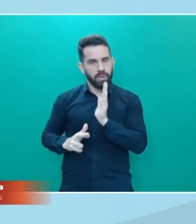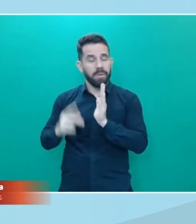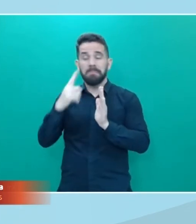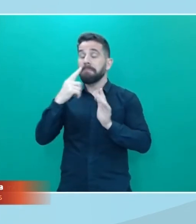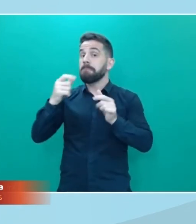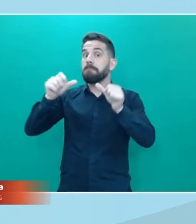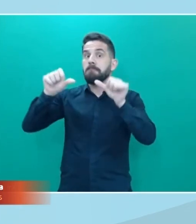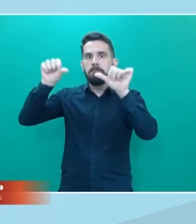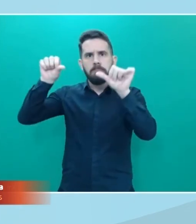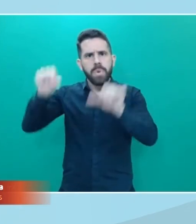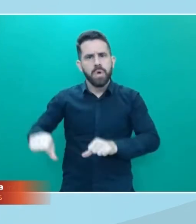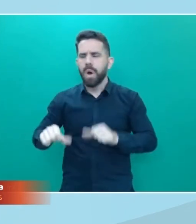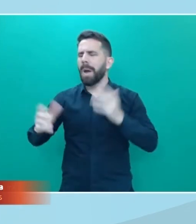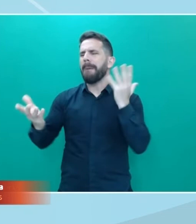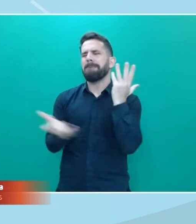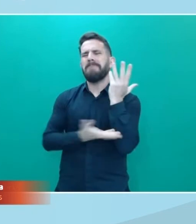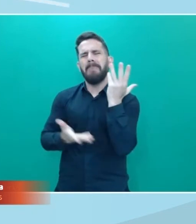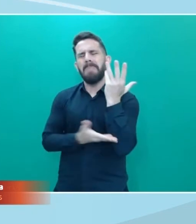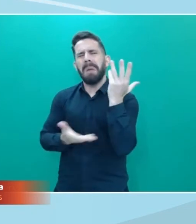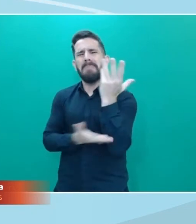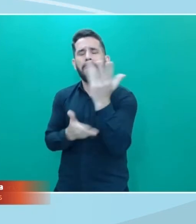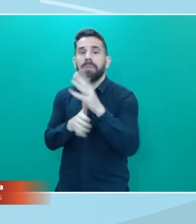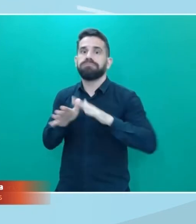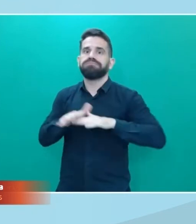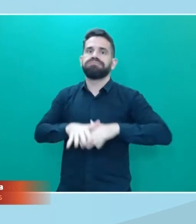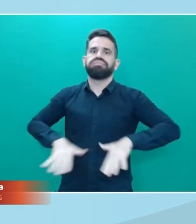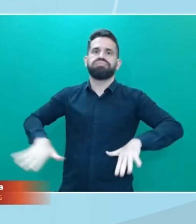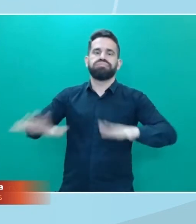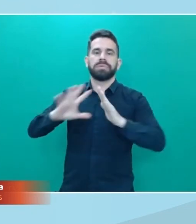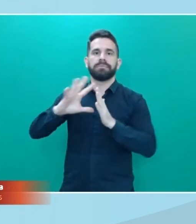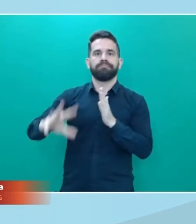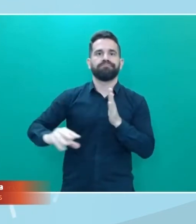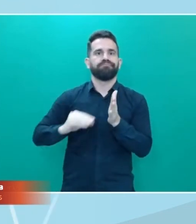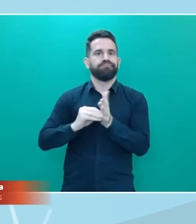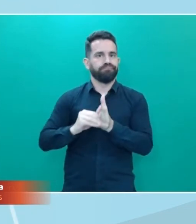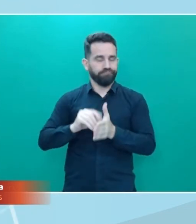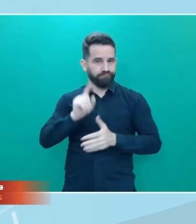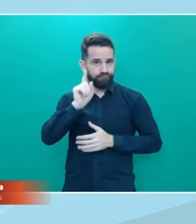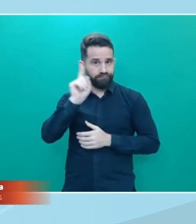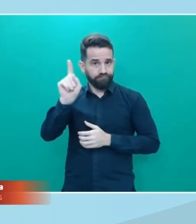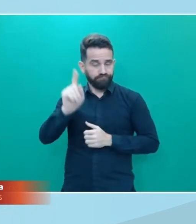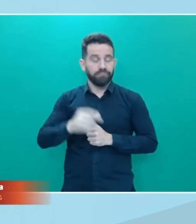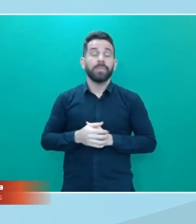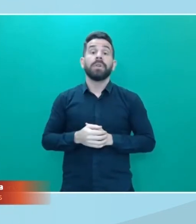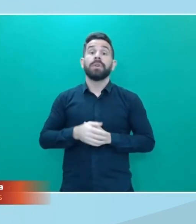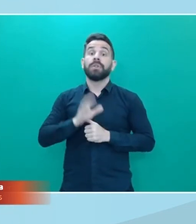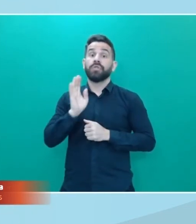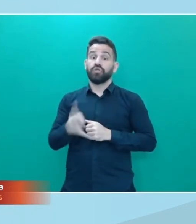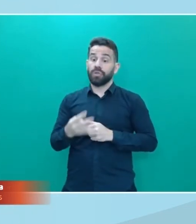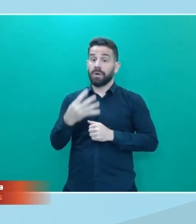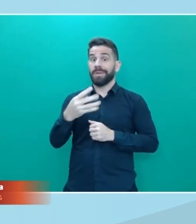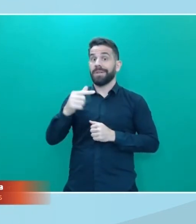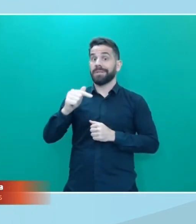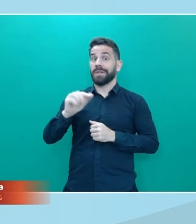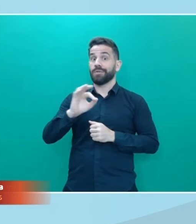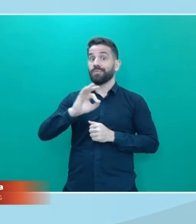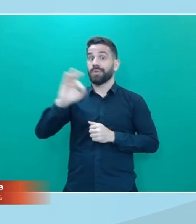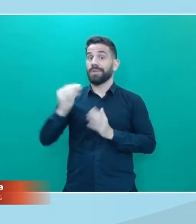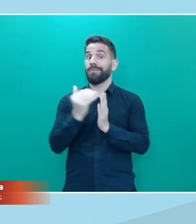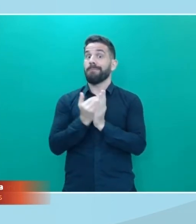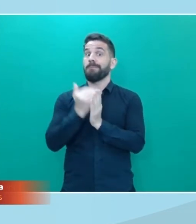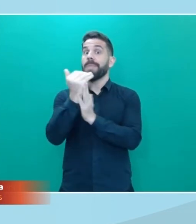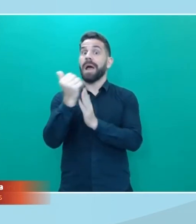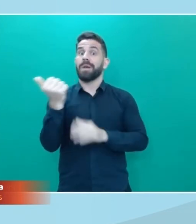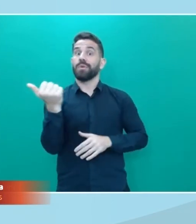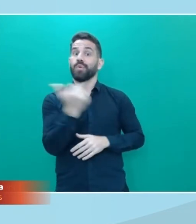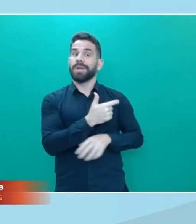número representa um crescimento de 47% em relação a setembro do ano passado. Esse número